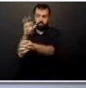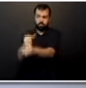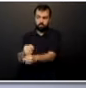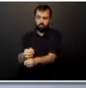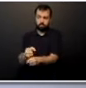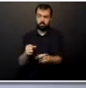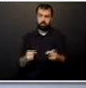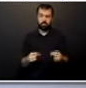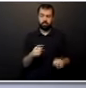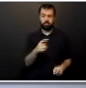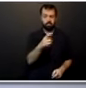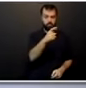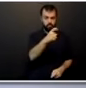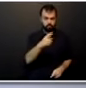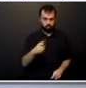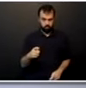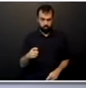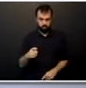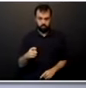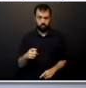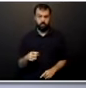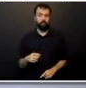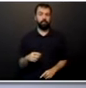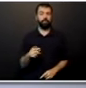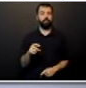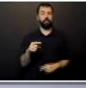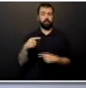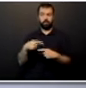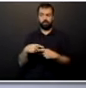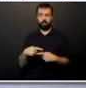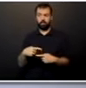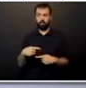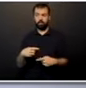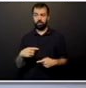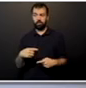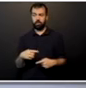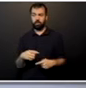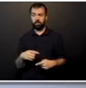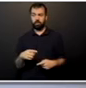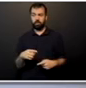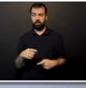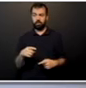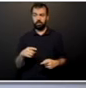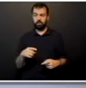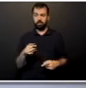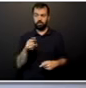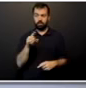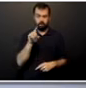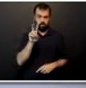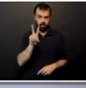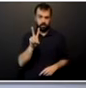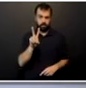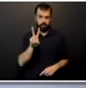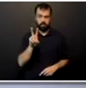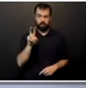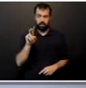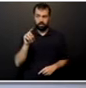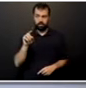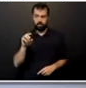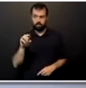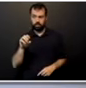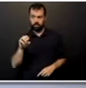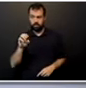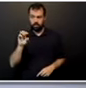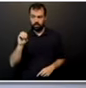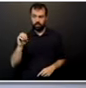equivalem a 2 milhões de centímetros no real ou 1 cm no mapa equivalem a